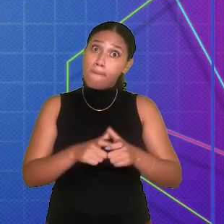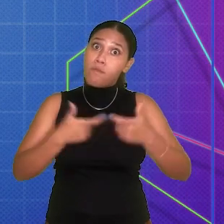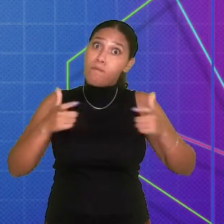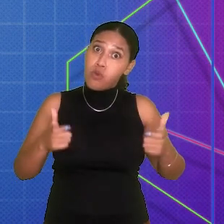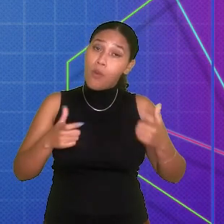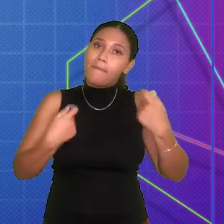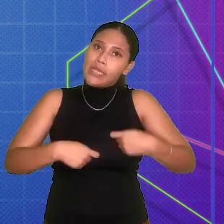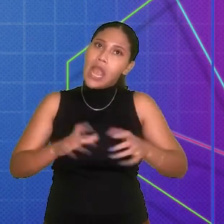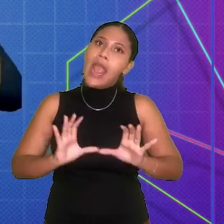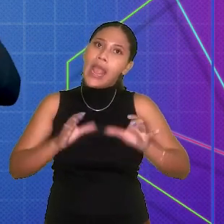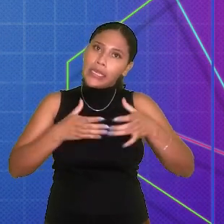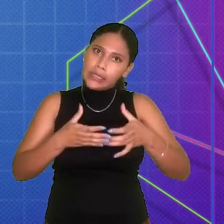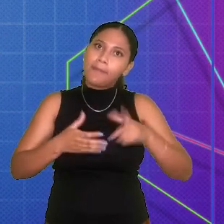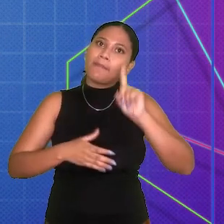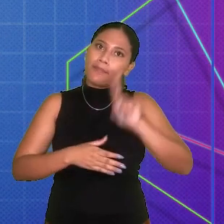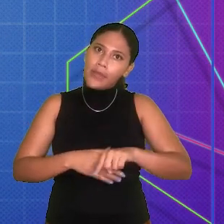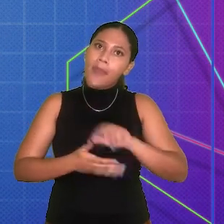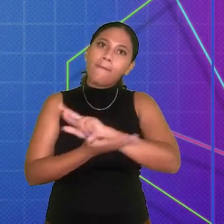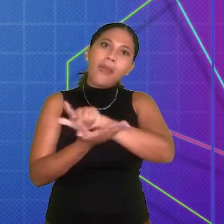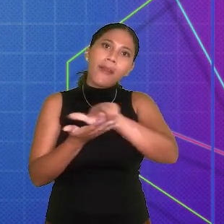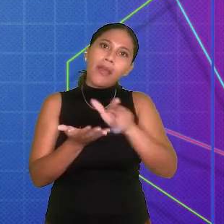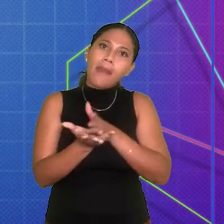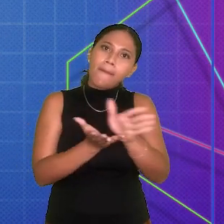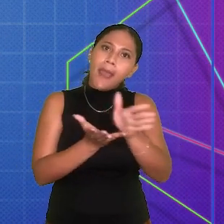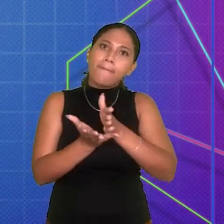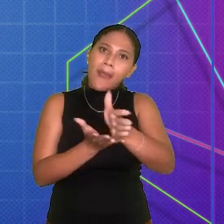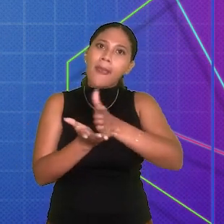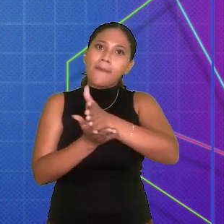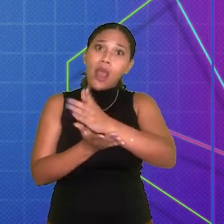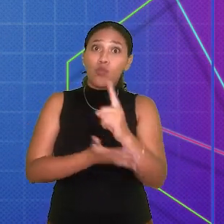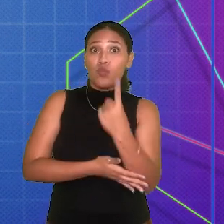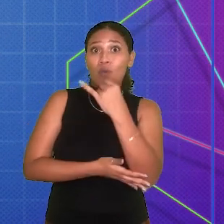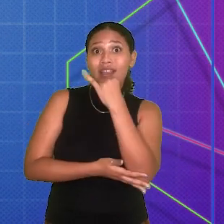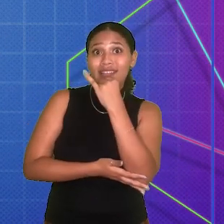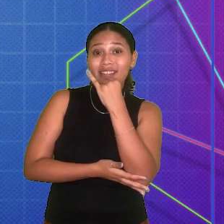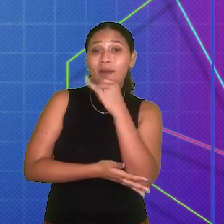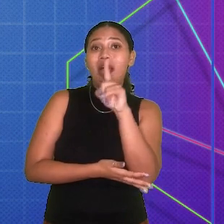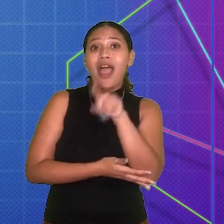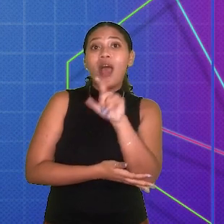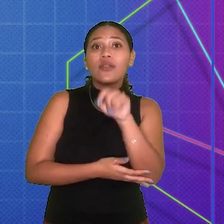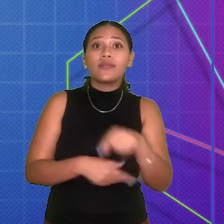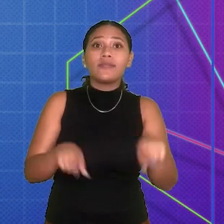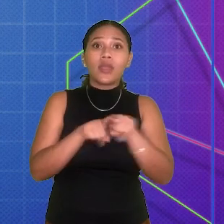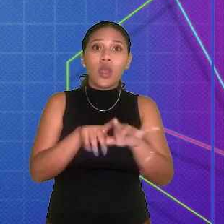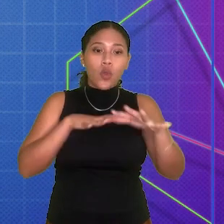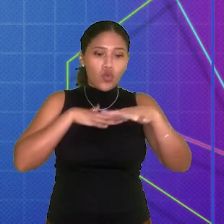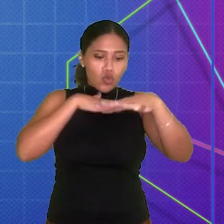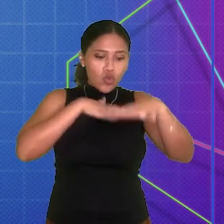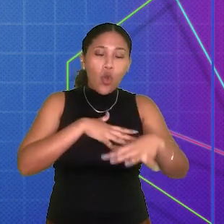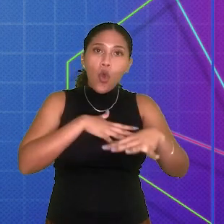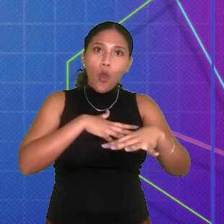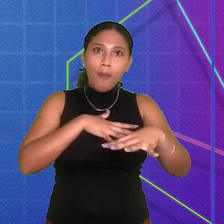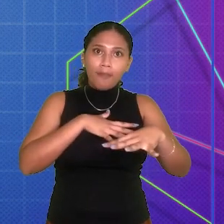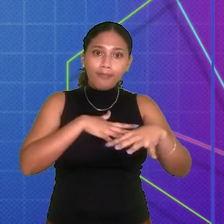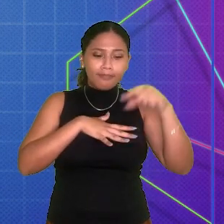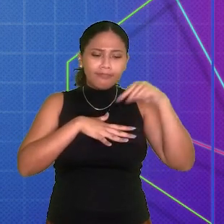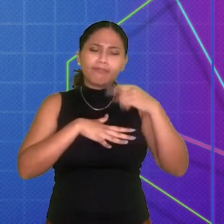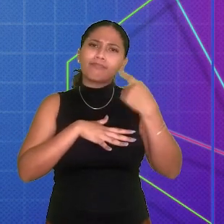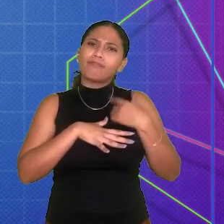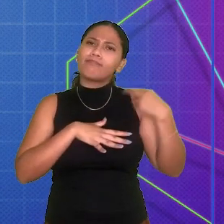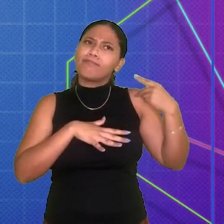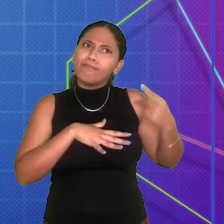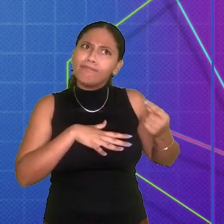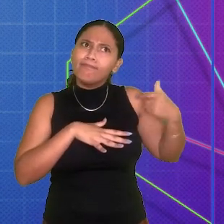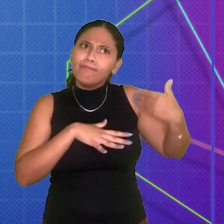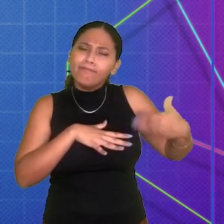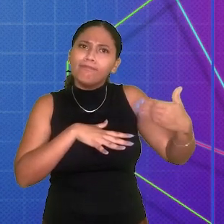precisam de uma equipe maior e mais diversa. Um dos casos é o de localização. De uns anos para cá, devem ter percebido